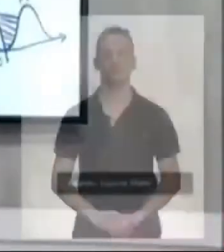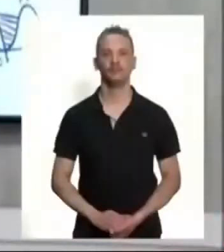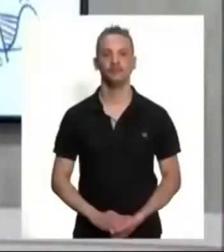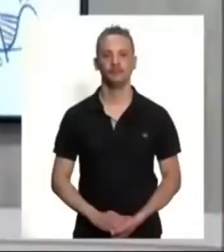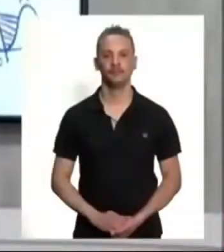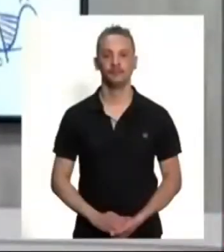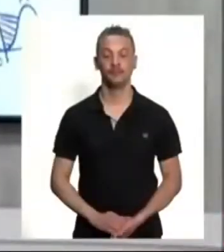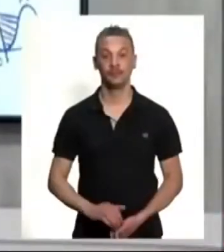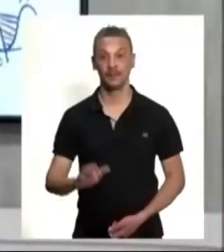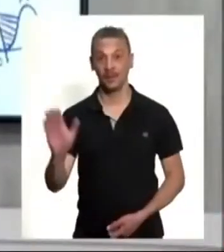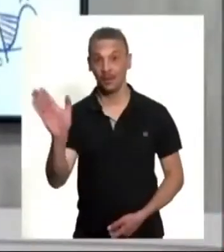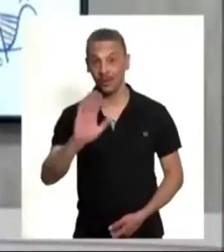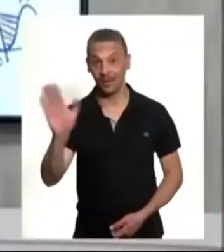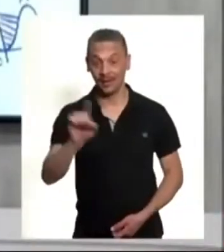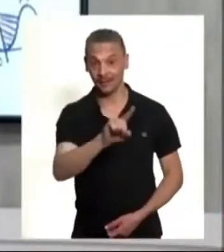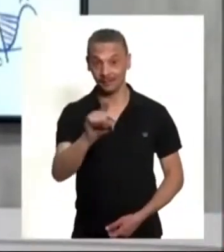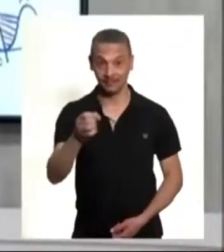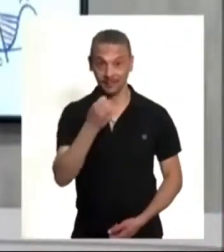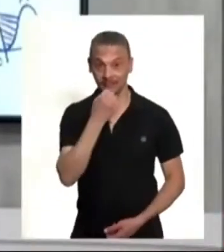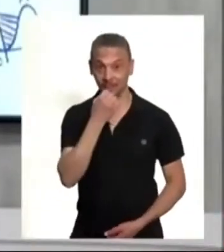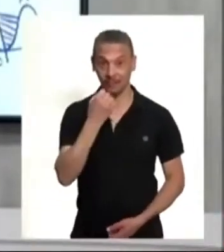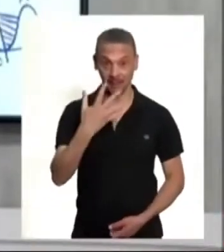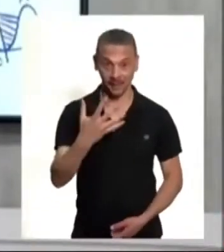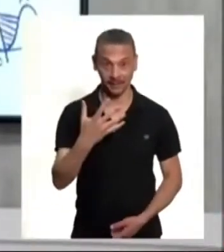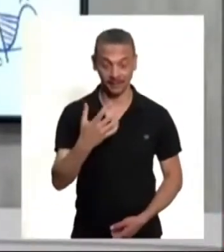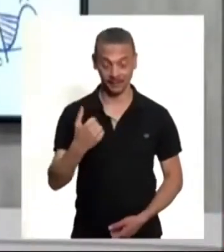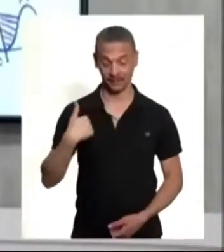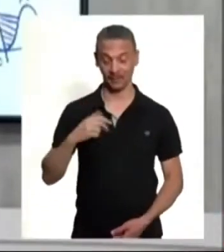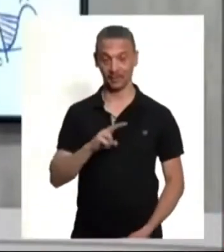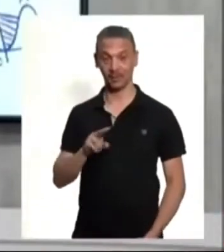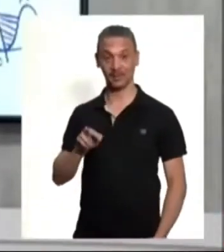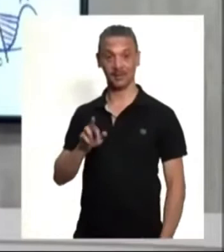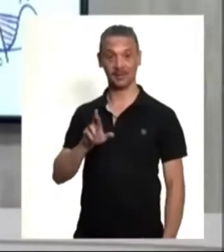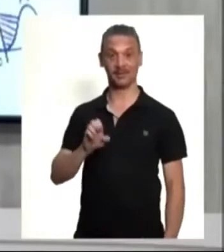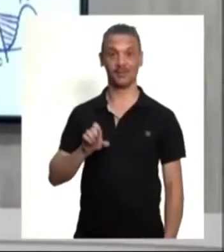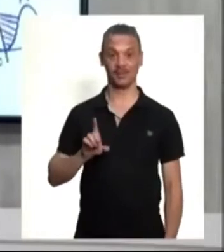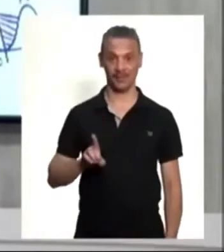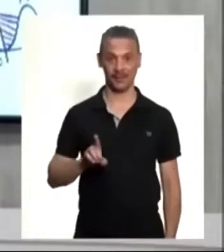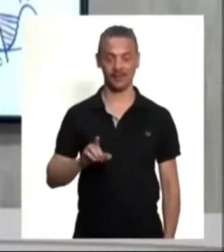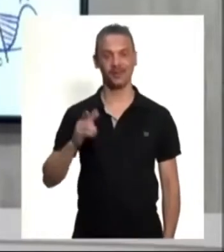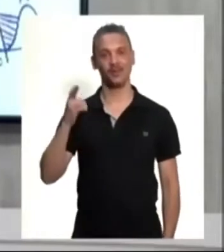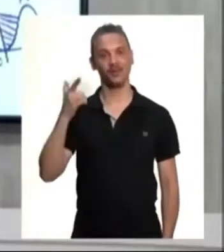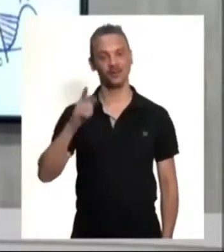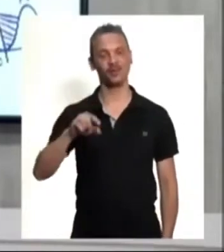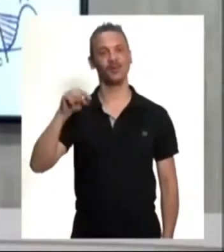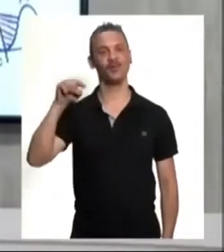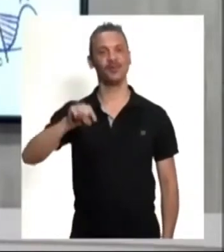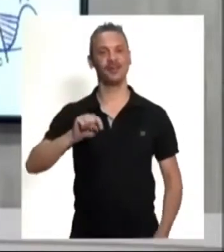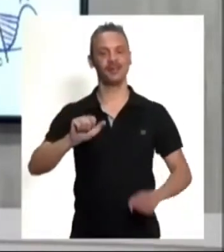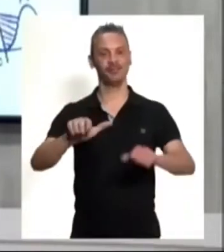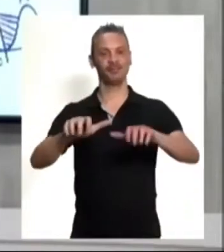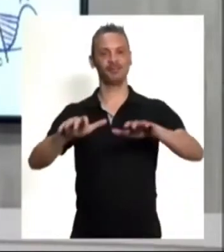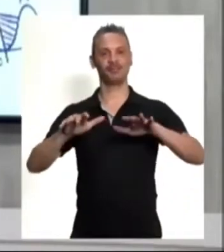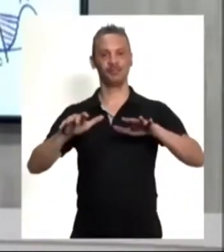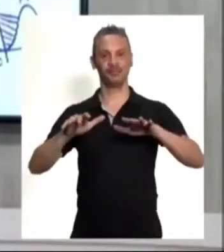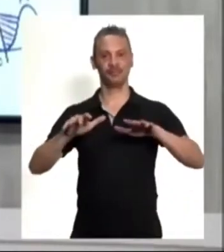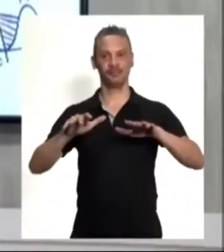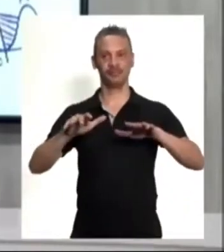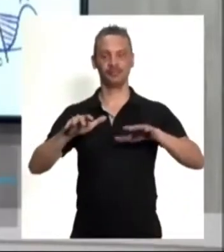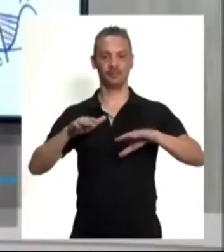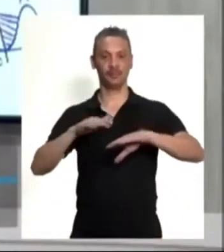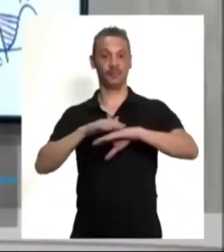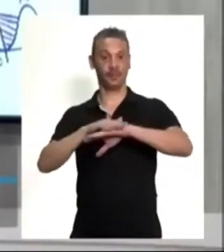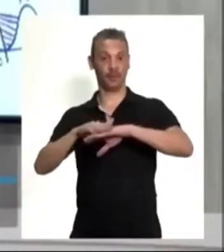Como é que vocês estão? Aqui é o professor Frederico Braga, o Fredão, mais uma vez reunidos para discutir